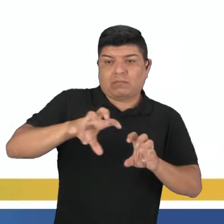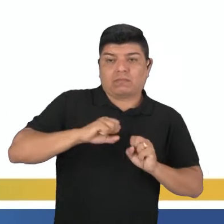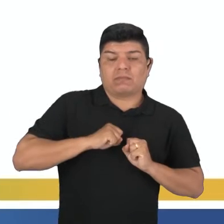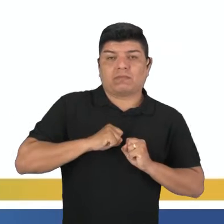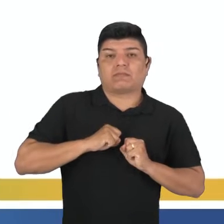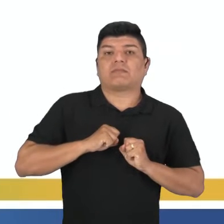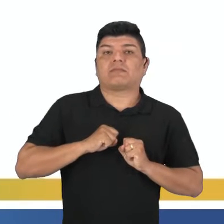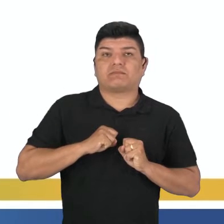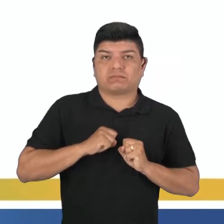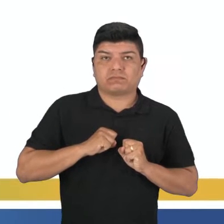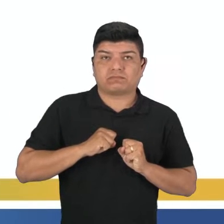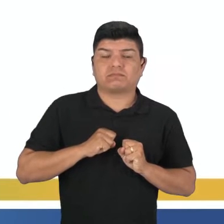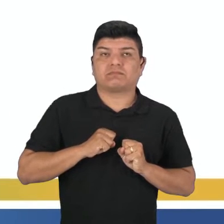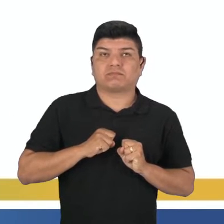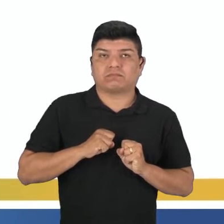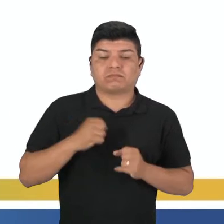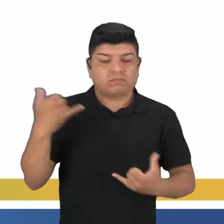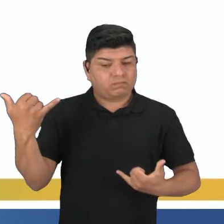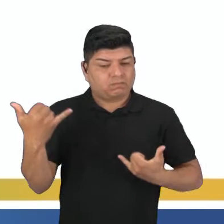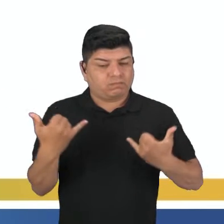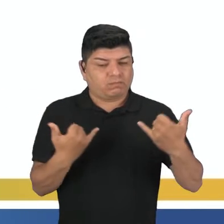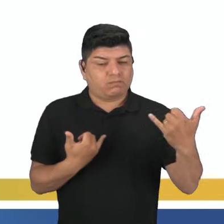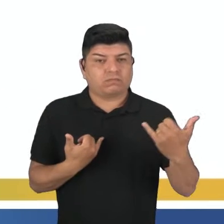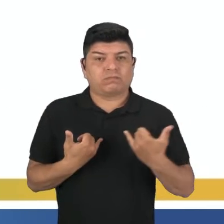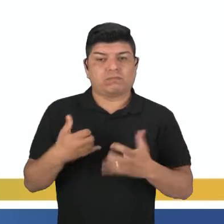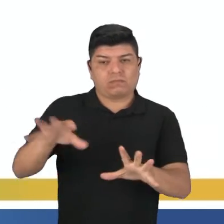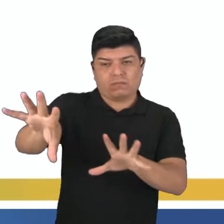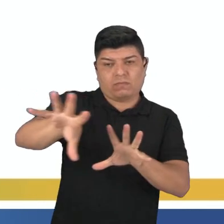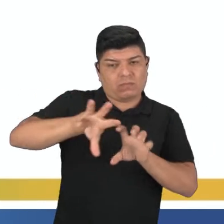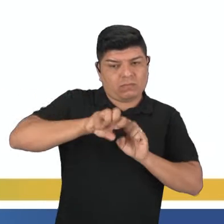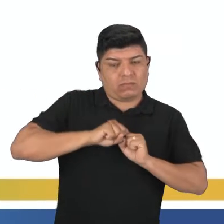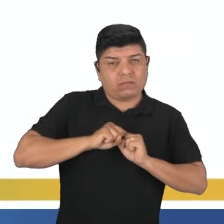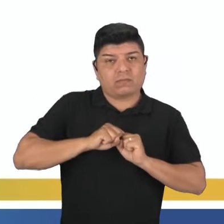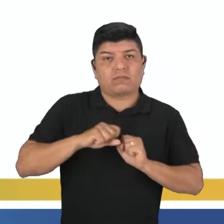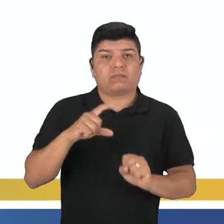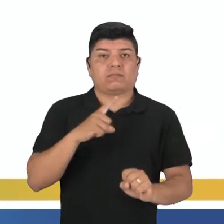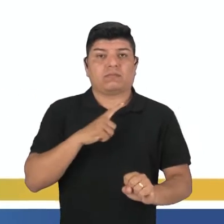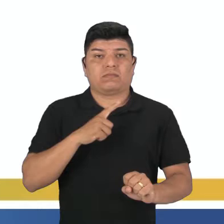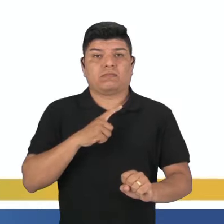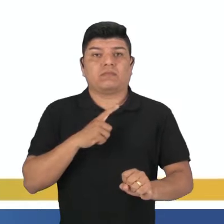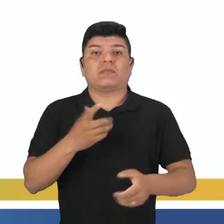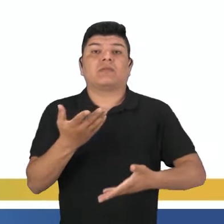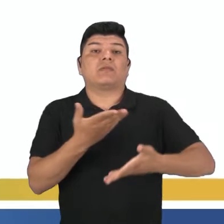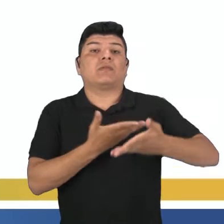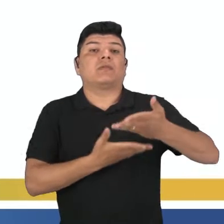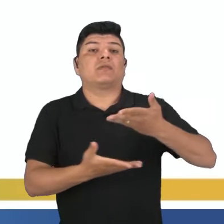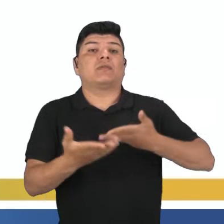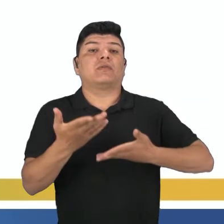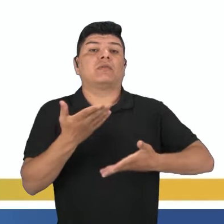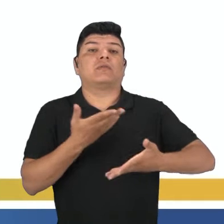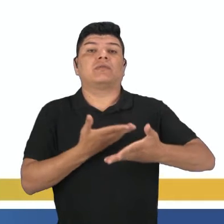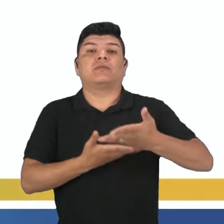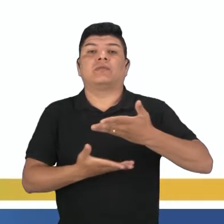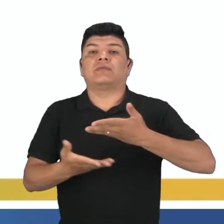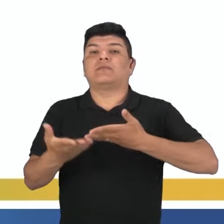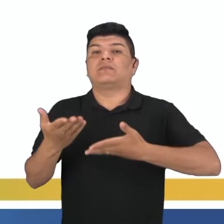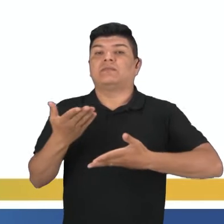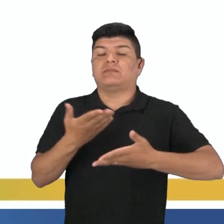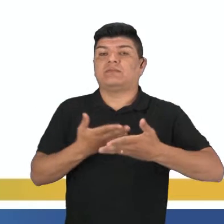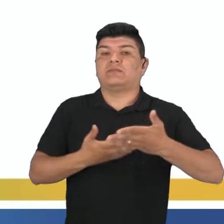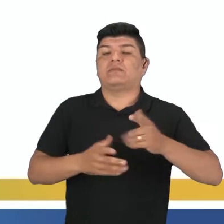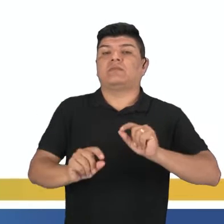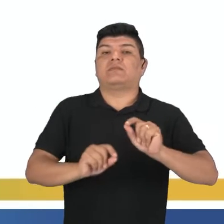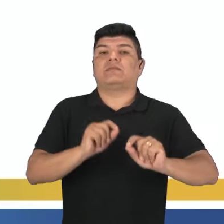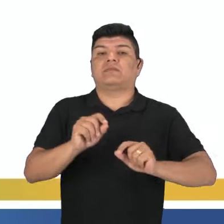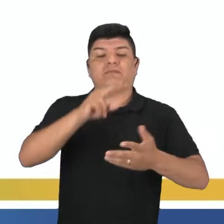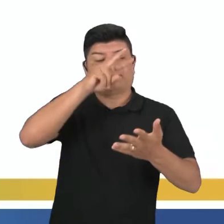né? Que é quem está recebendo, e eu tenho um canal de comunicação. Qual é o canal de comunicação? É pelo que